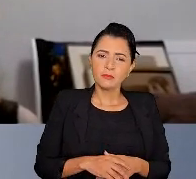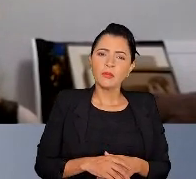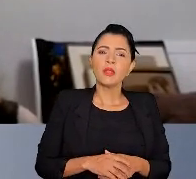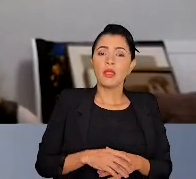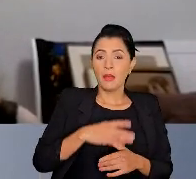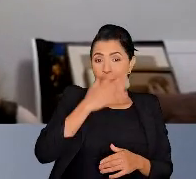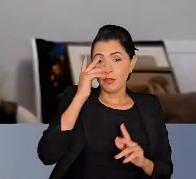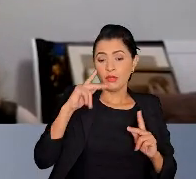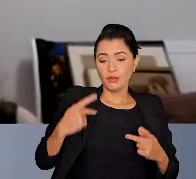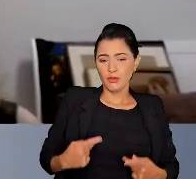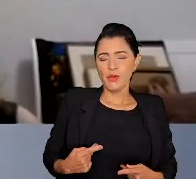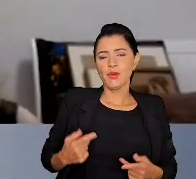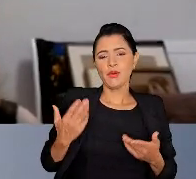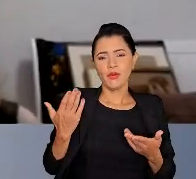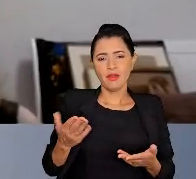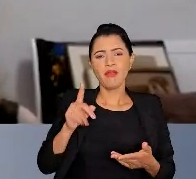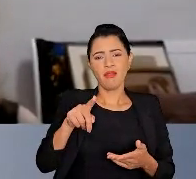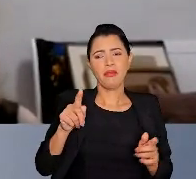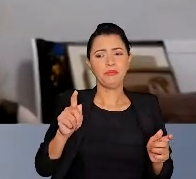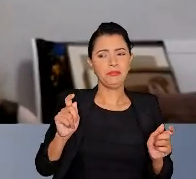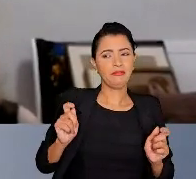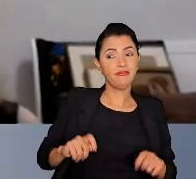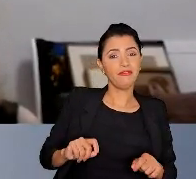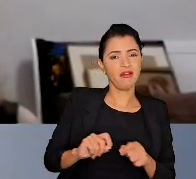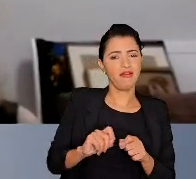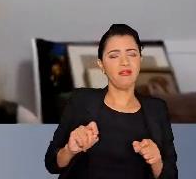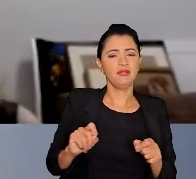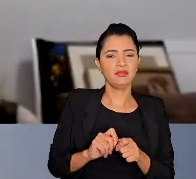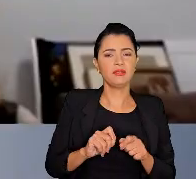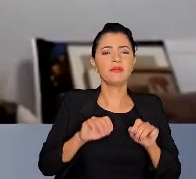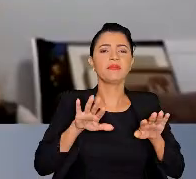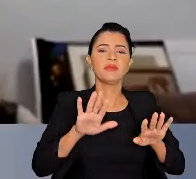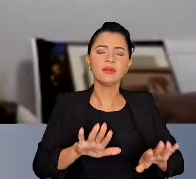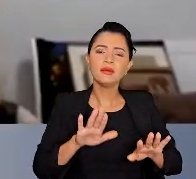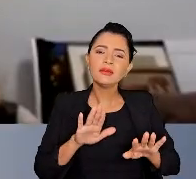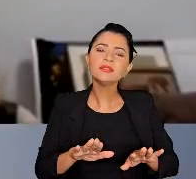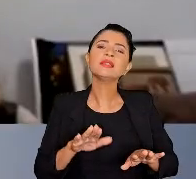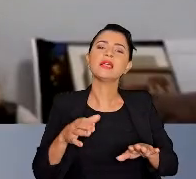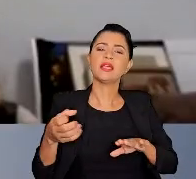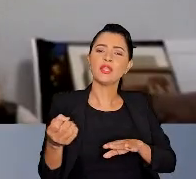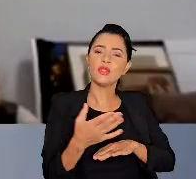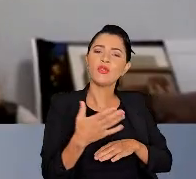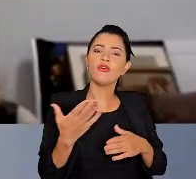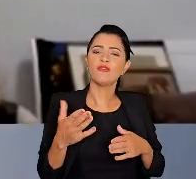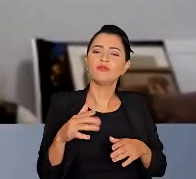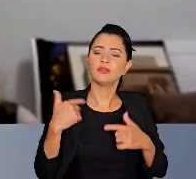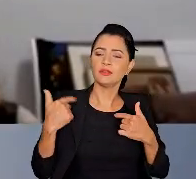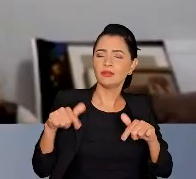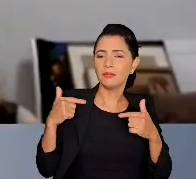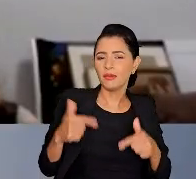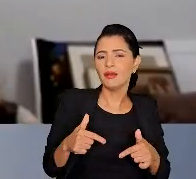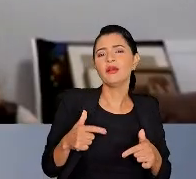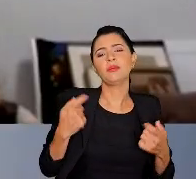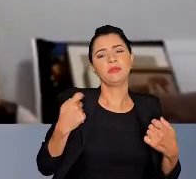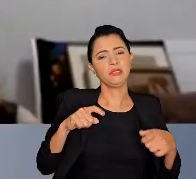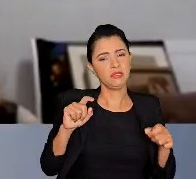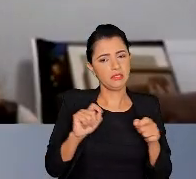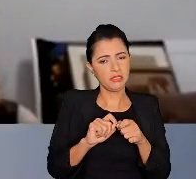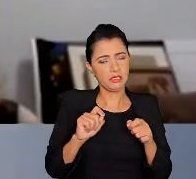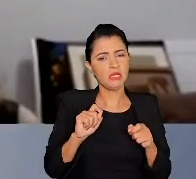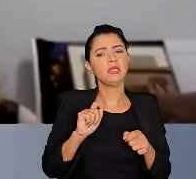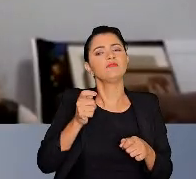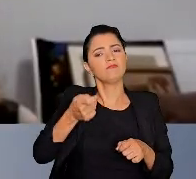do que o ser humano é capaz. Mas essa nossa atuação tem que ser sempre firme